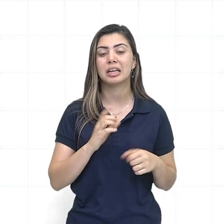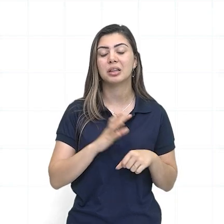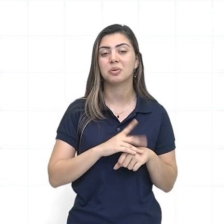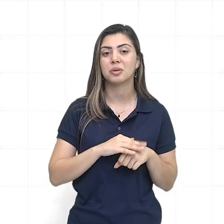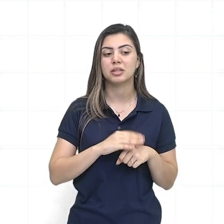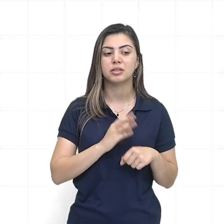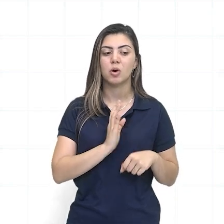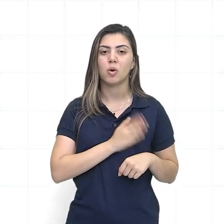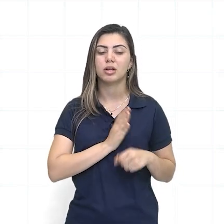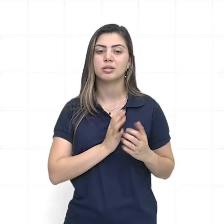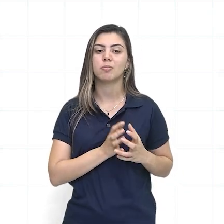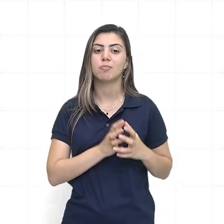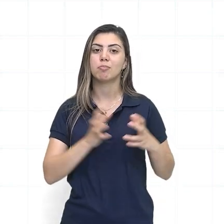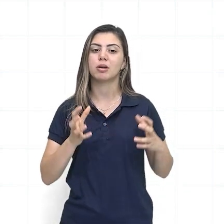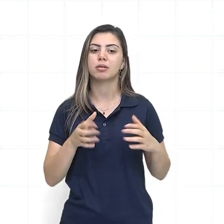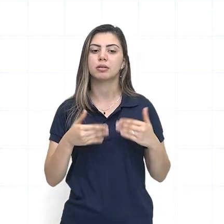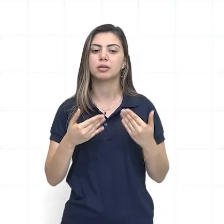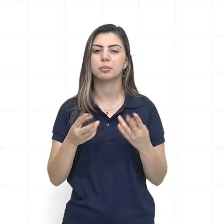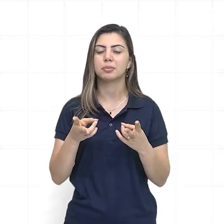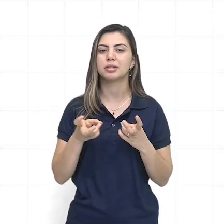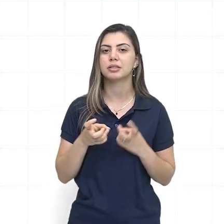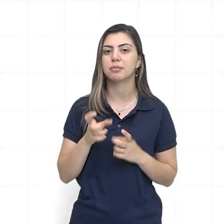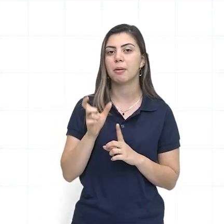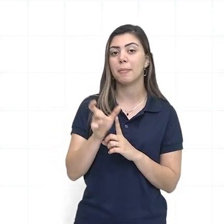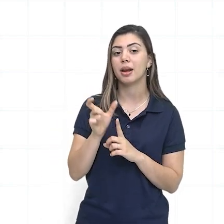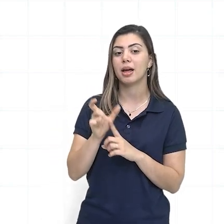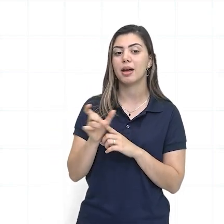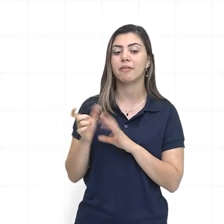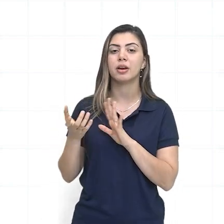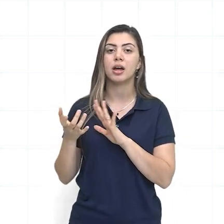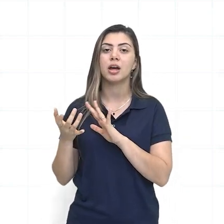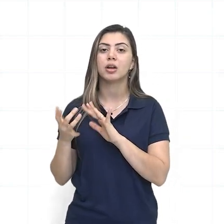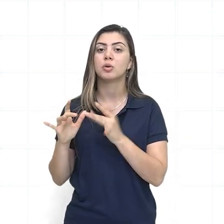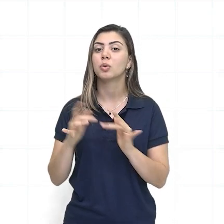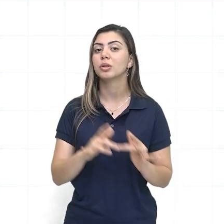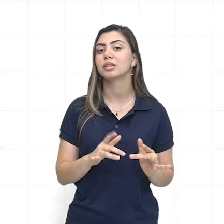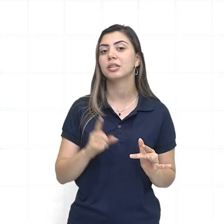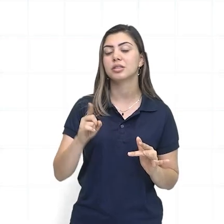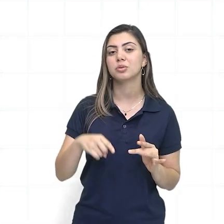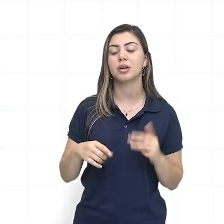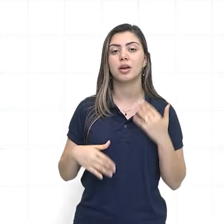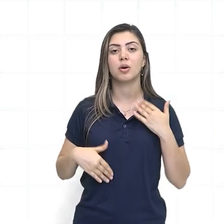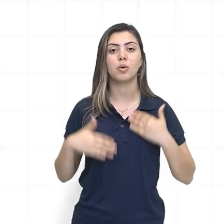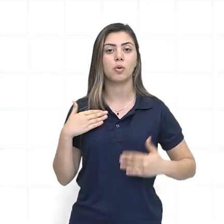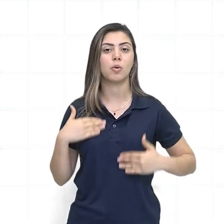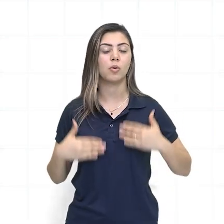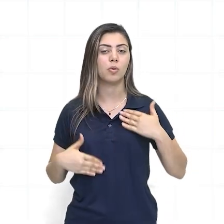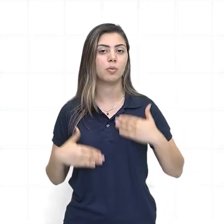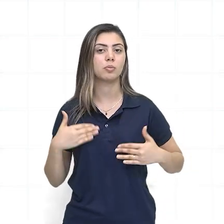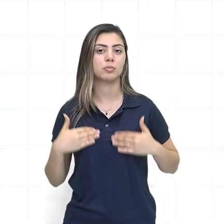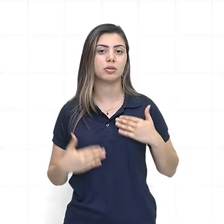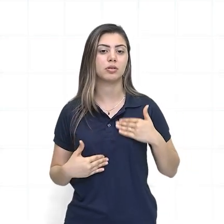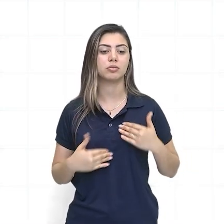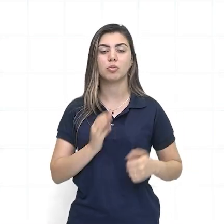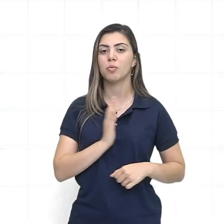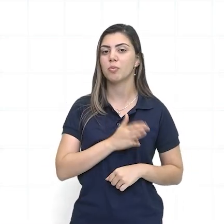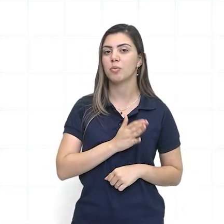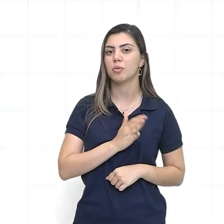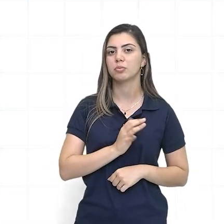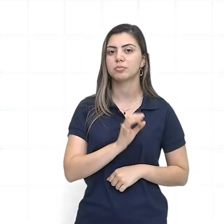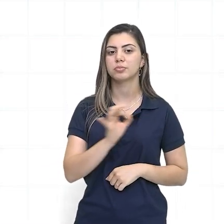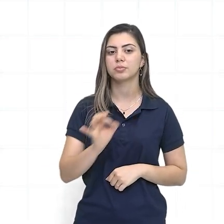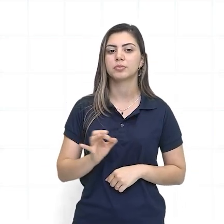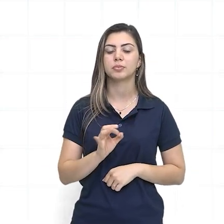crescer. Então, a palavra coração grande, nesse contexto, significa o quê? Órgão do corpo humano, certo? Coração